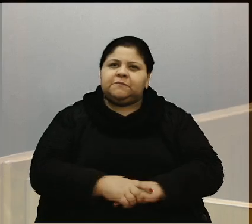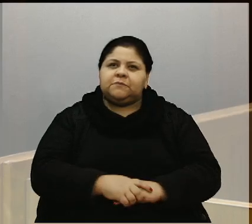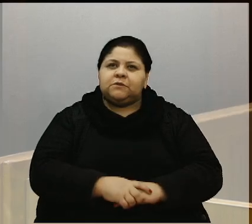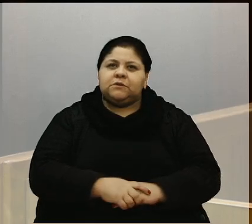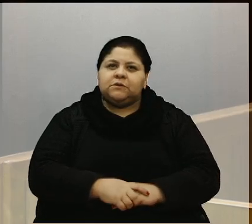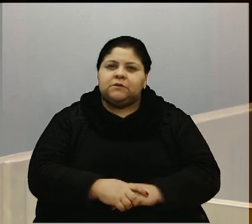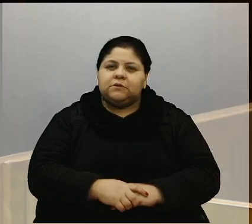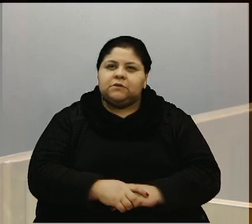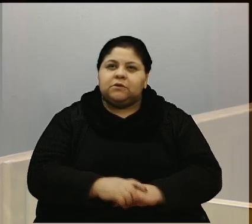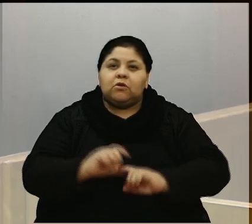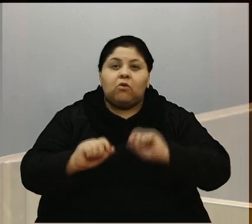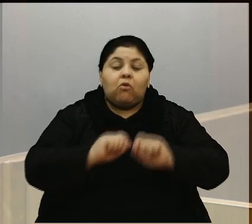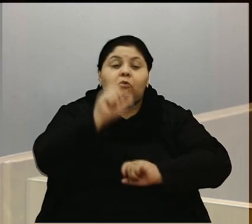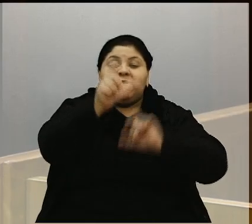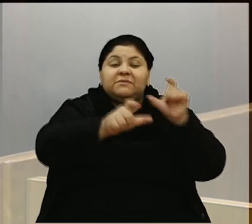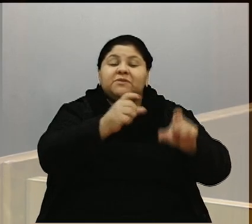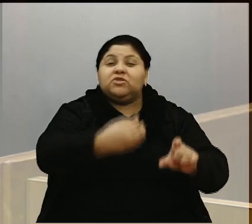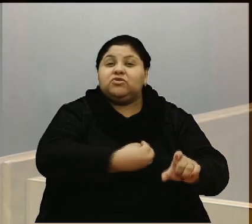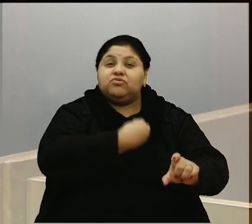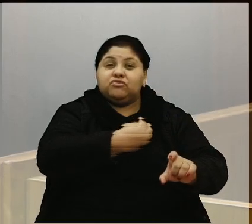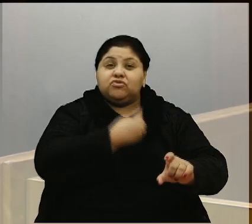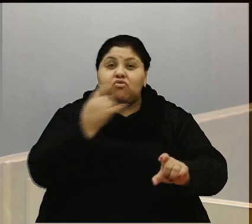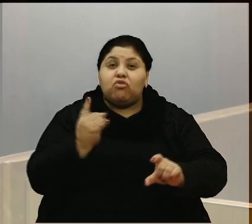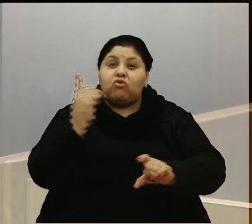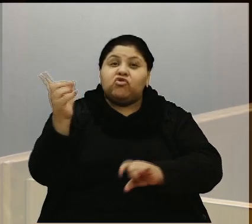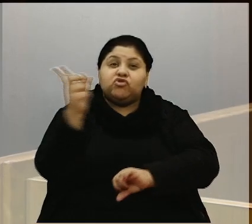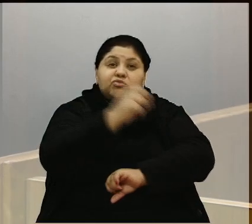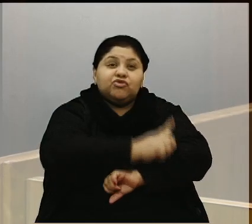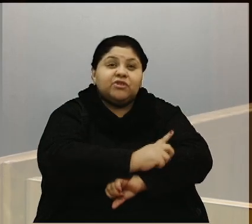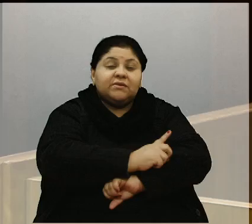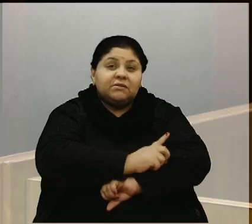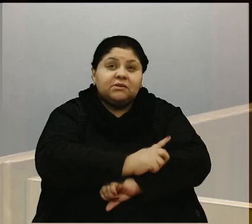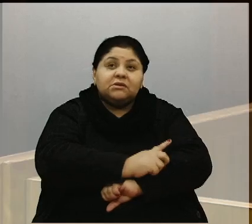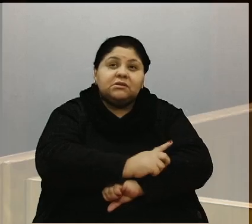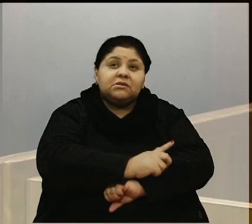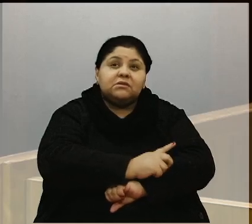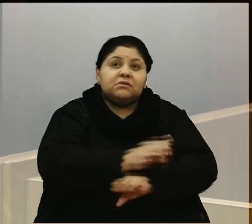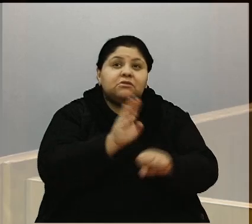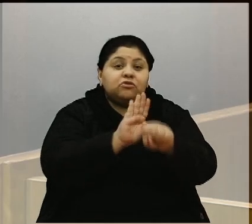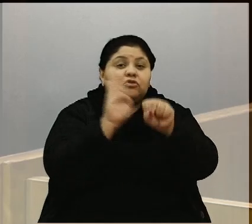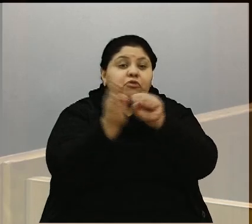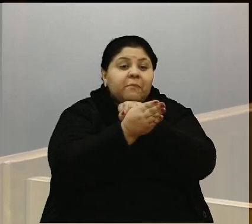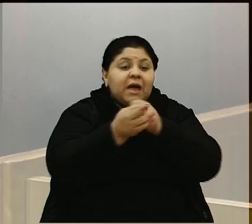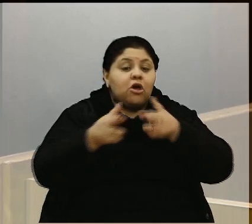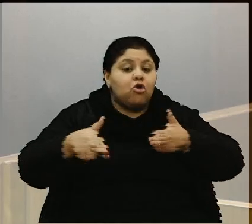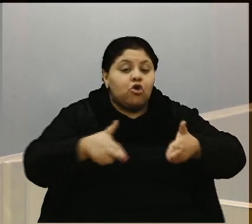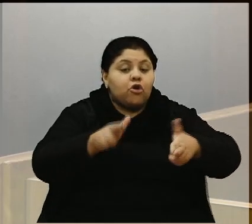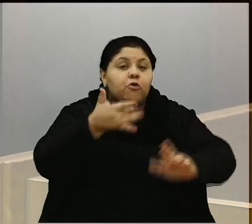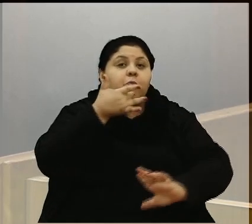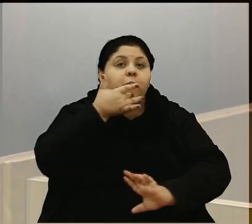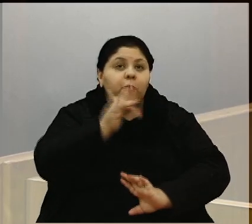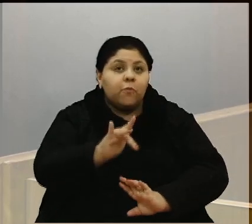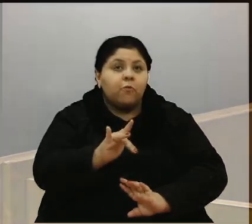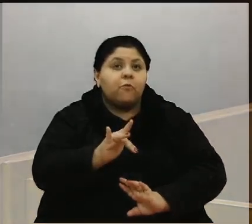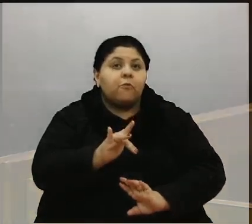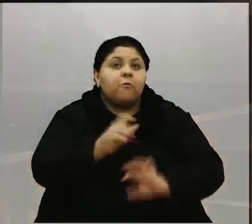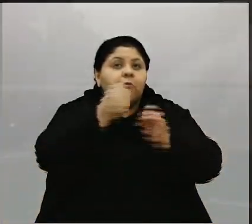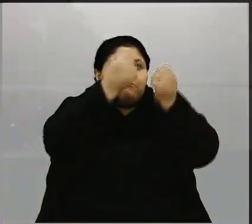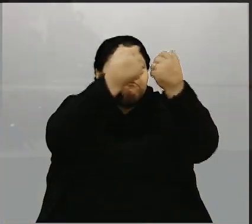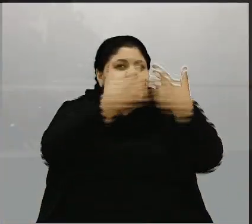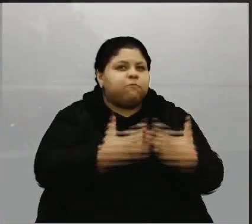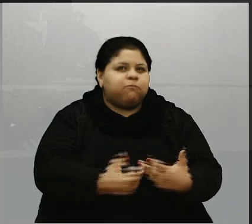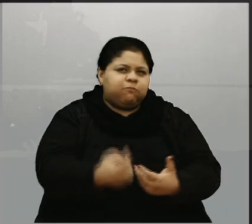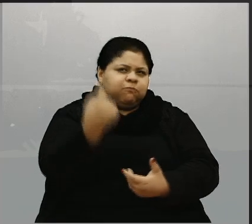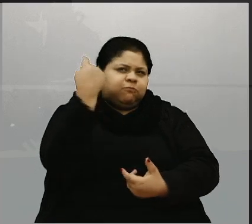ideia como é que essas pessoas estão vivendo esses últimos dias no bairro Rio Branco, né? E isso foi apontado há muito